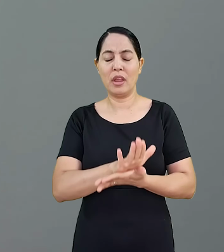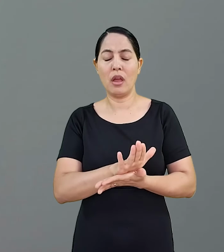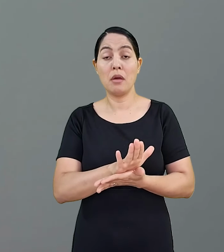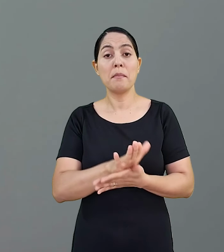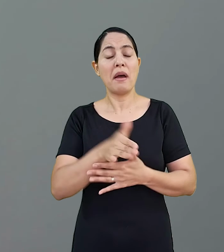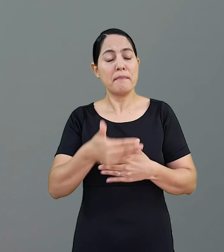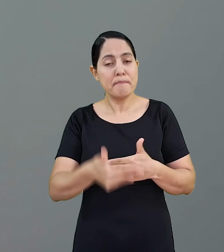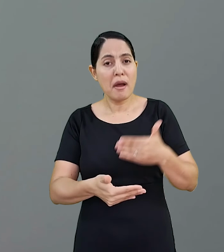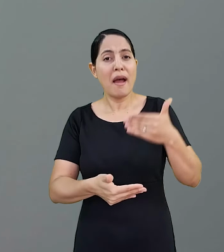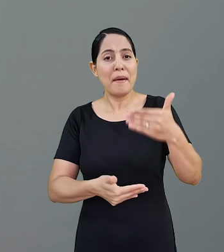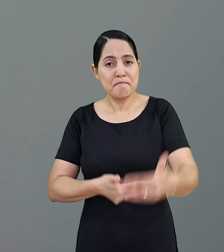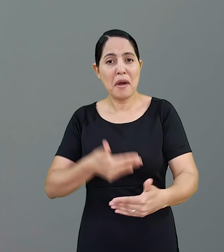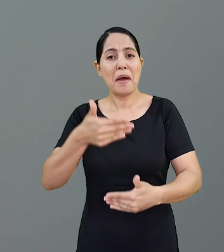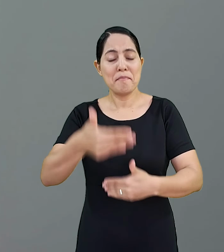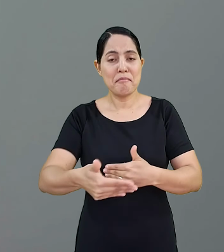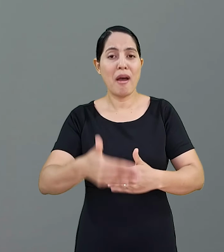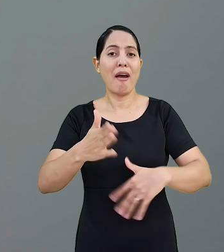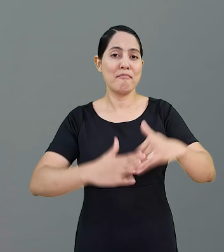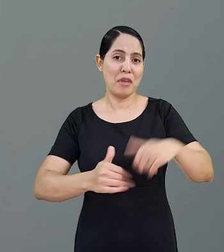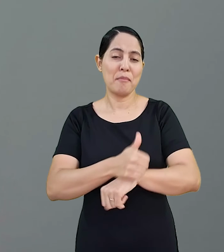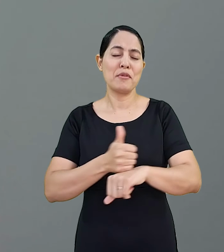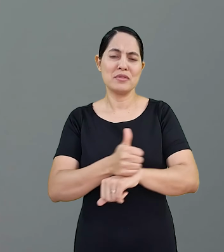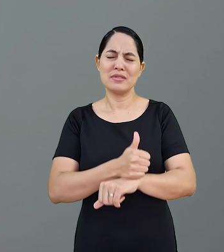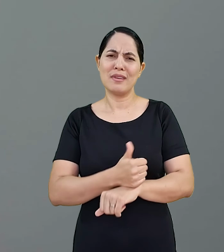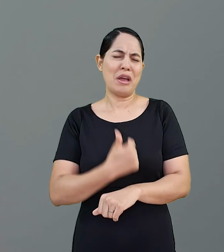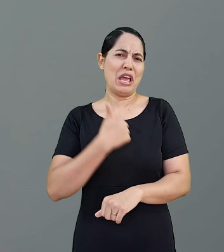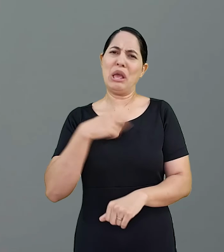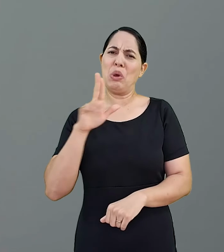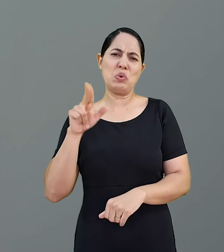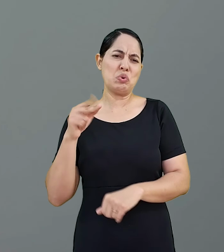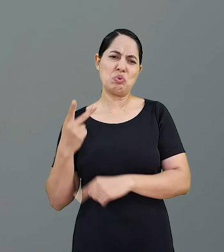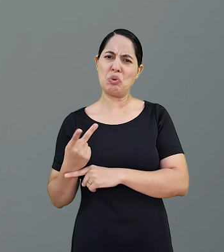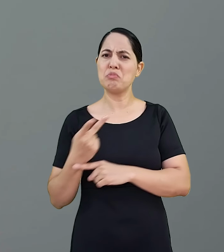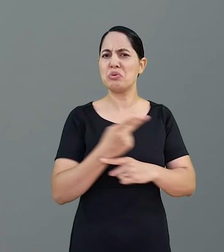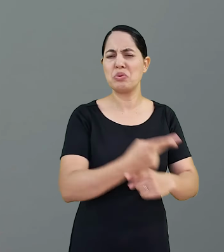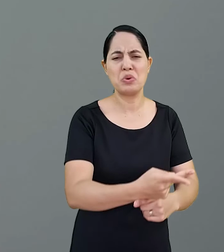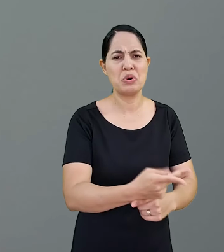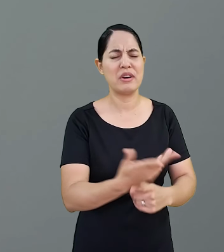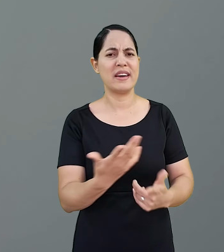aí eu fui seguindo minha carreira profissional. Então eu nunca busquei